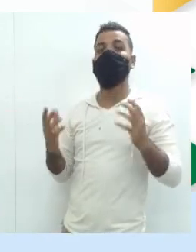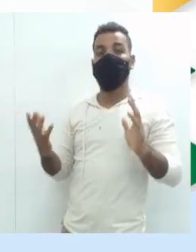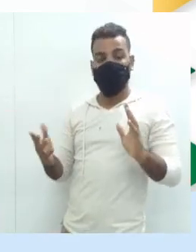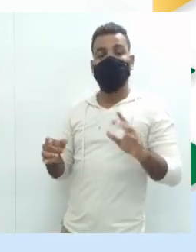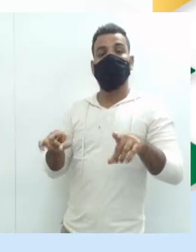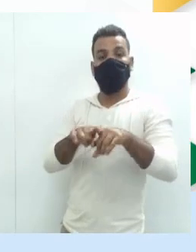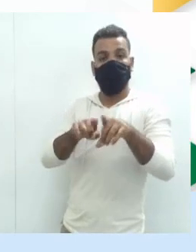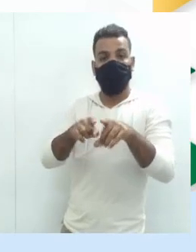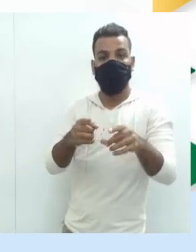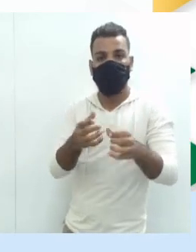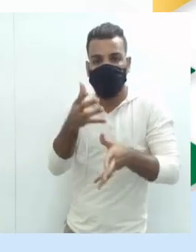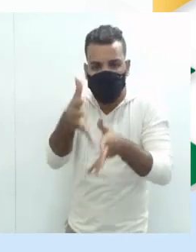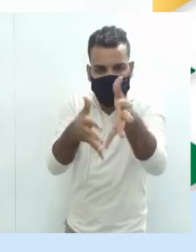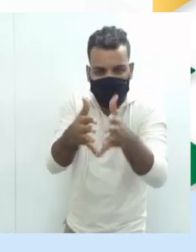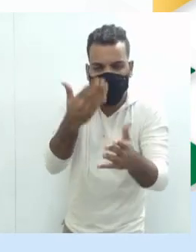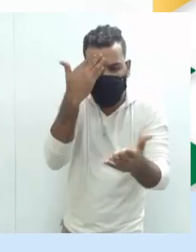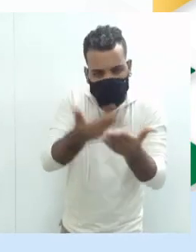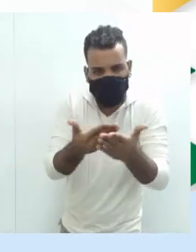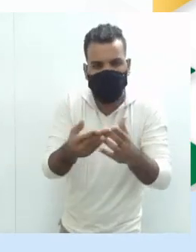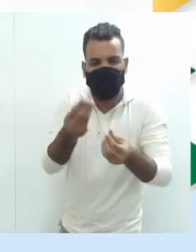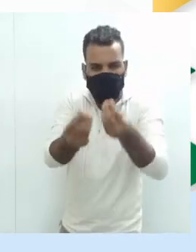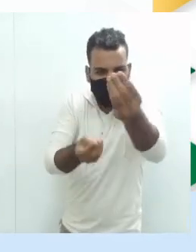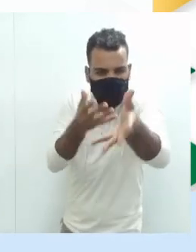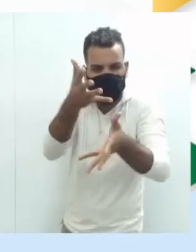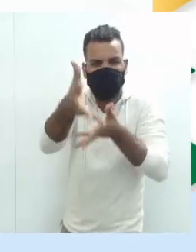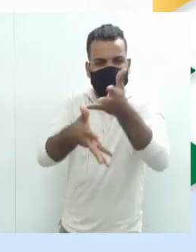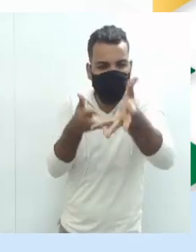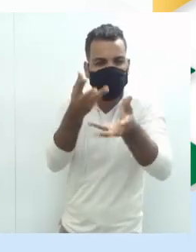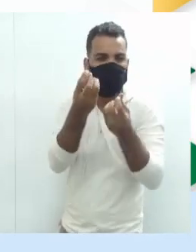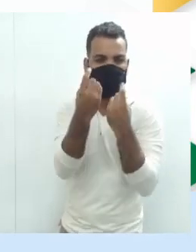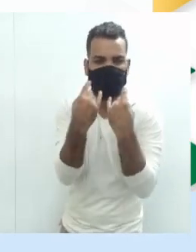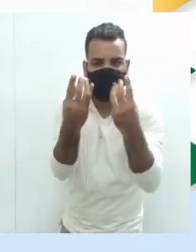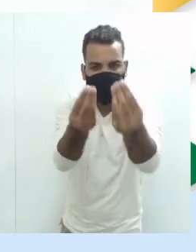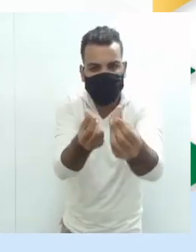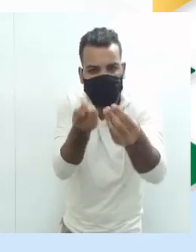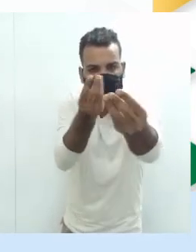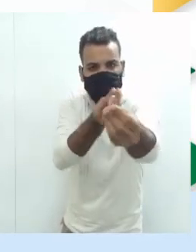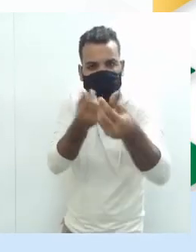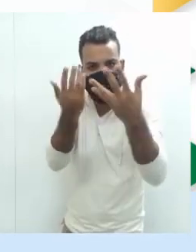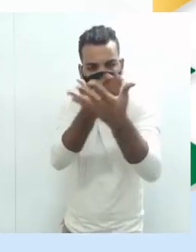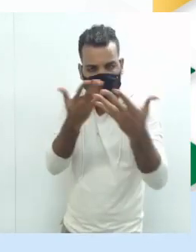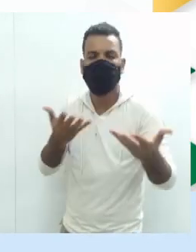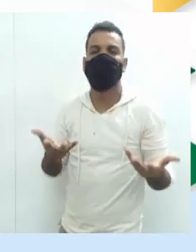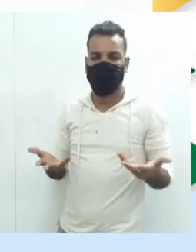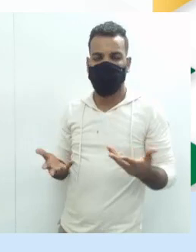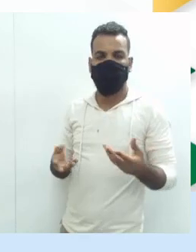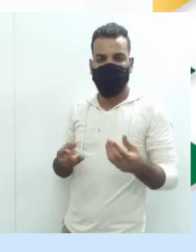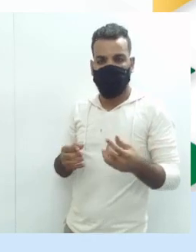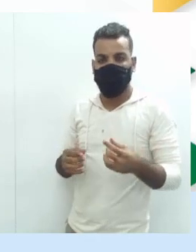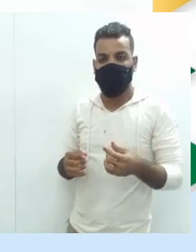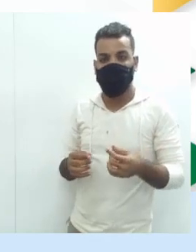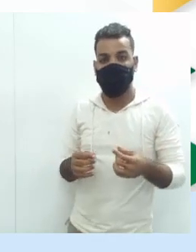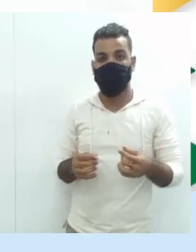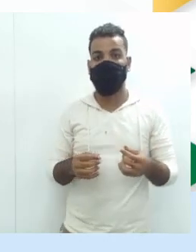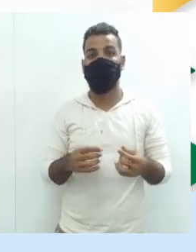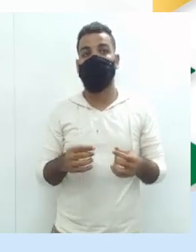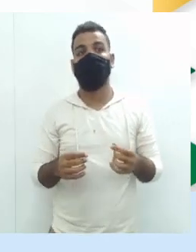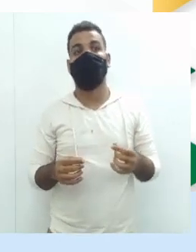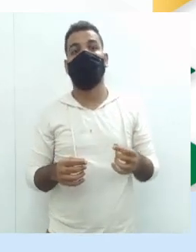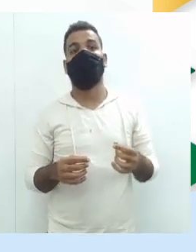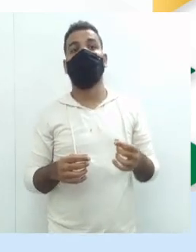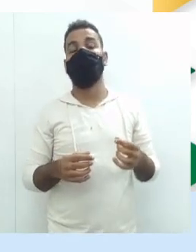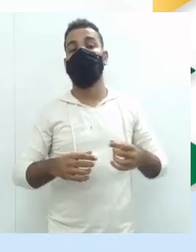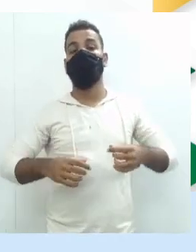é tentar também lhe convencer daquilo que eu estou dizendo. Nós vamos chamar esta função da linguagem de